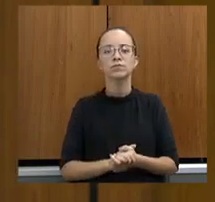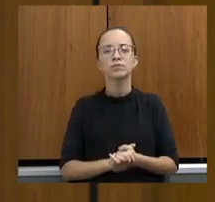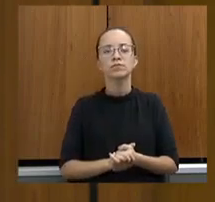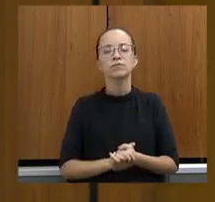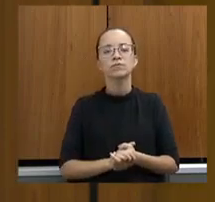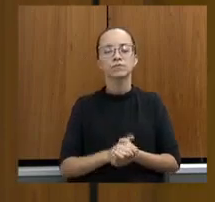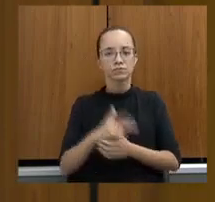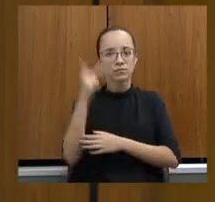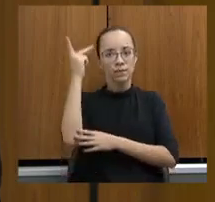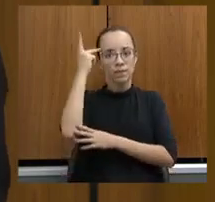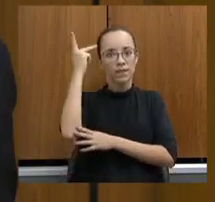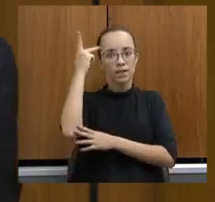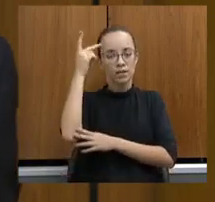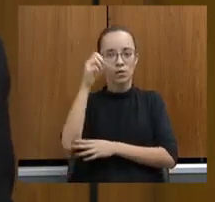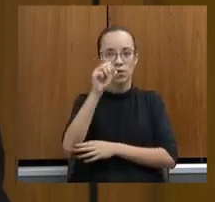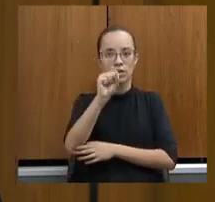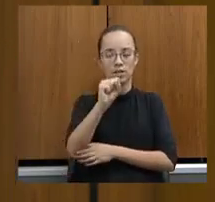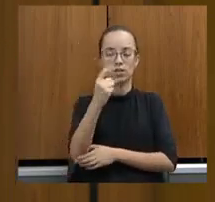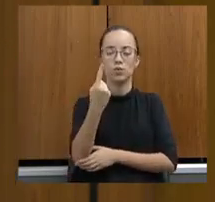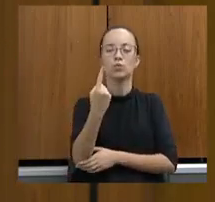. para São Paulo